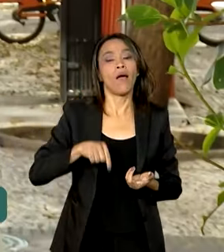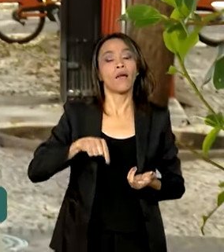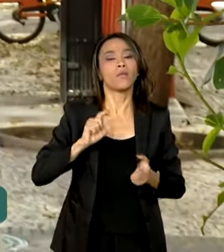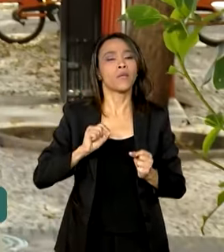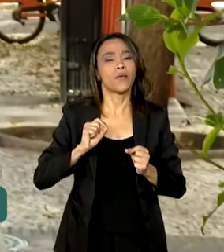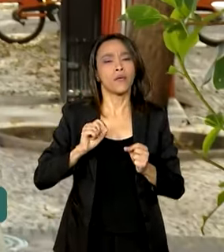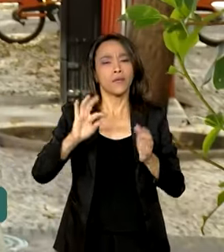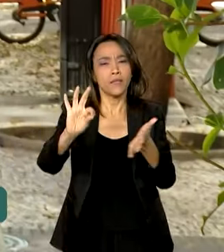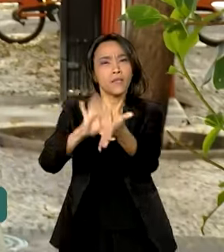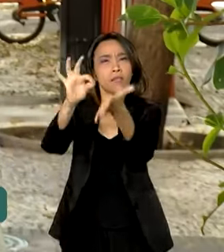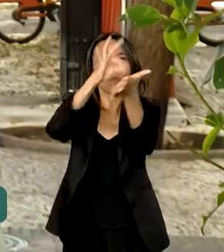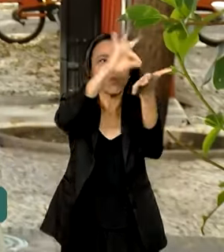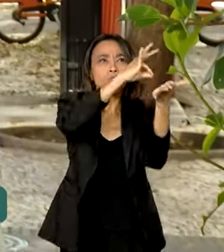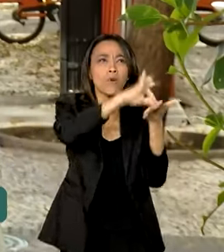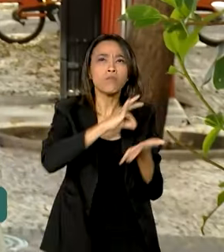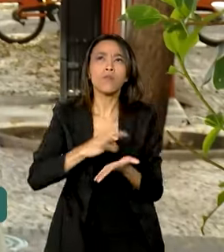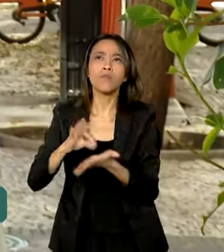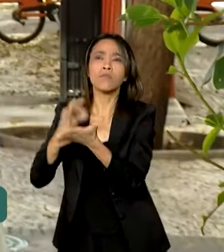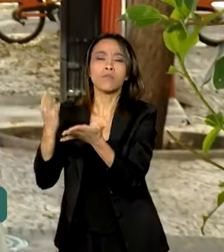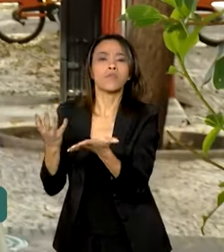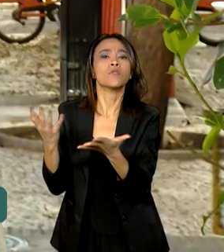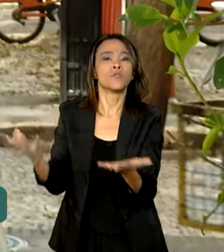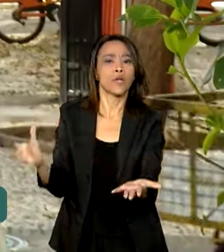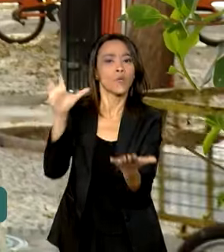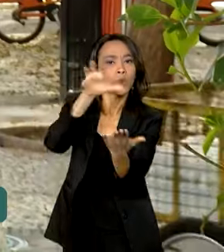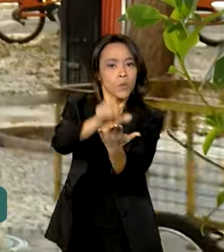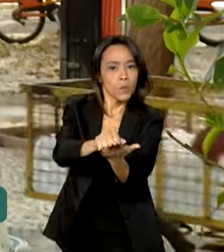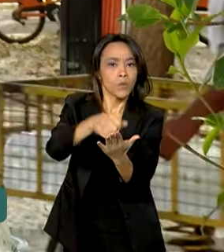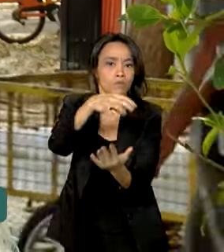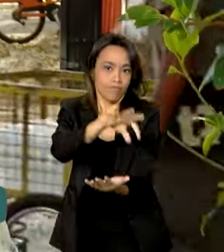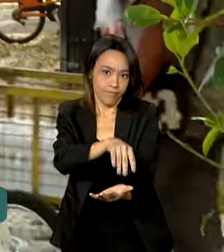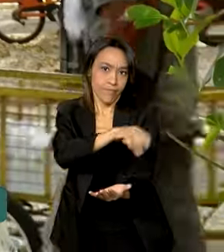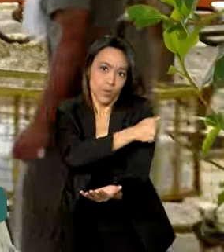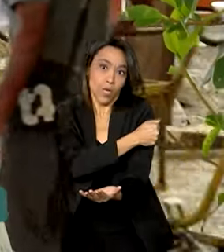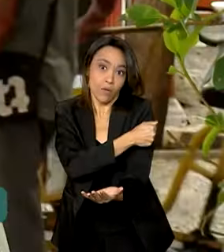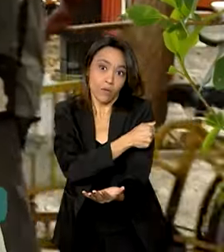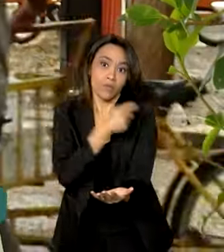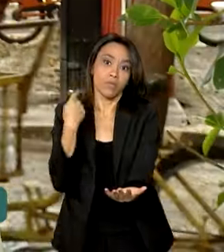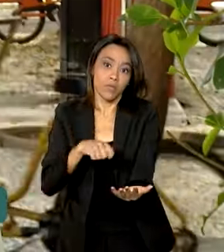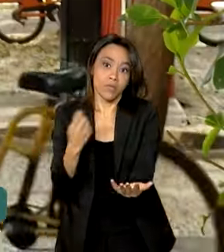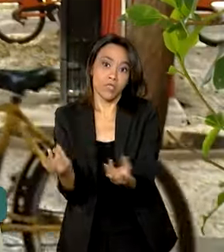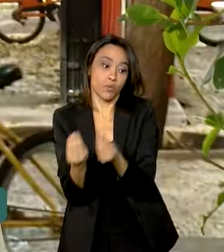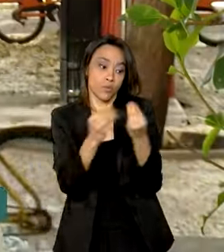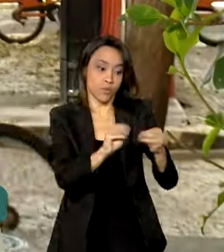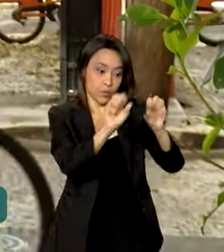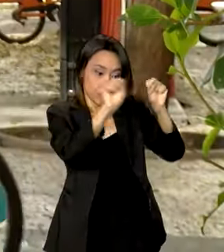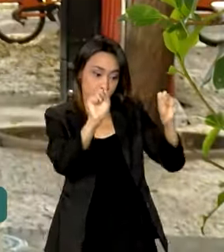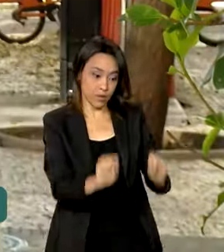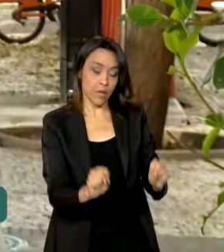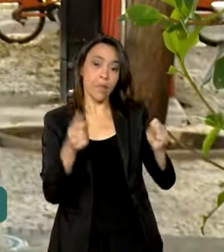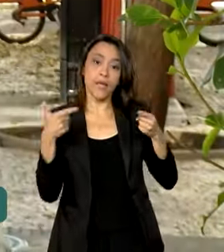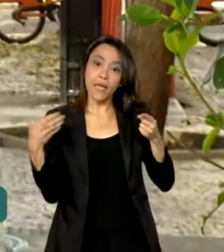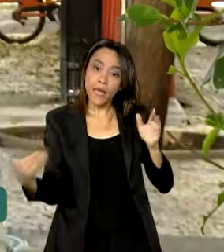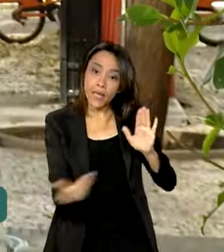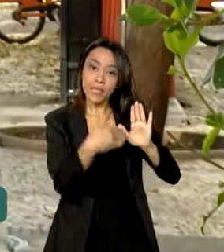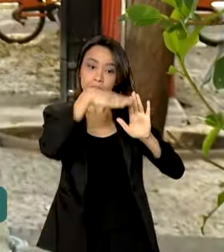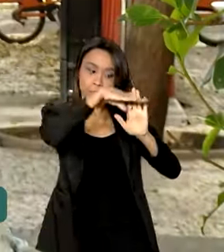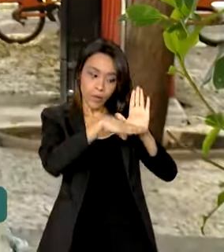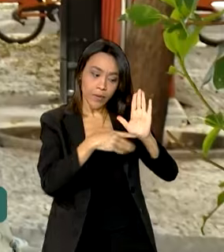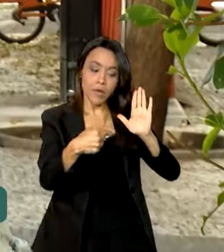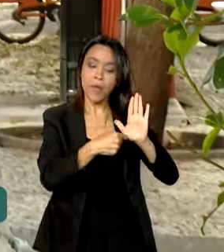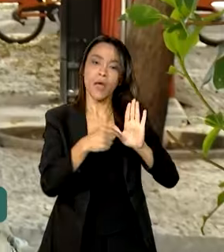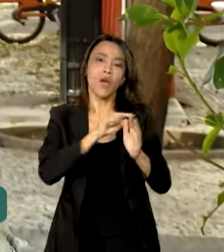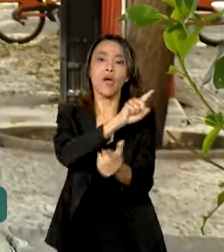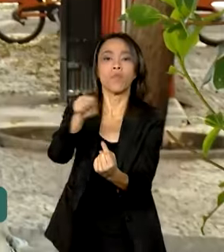de matrículas também podem ser informadas pelo mesmo sistema. O programa é uma estratégia para incentivar a criação de vagas,